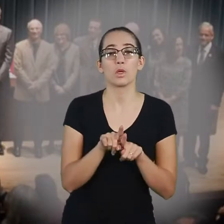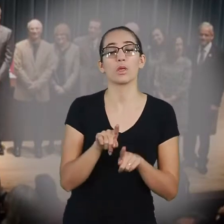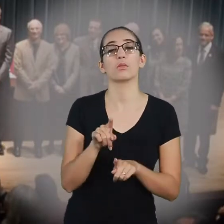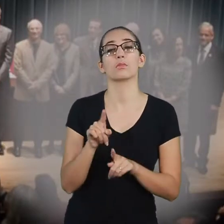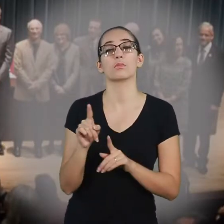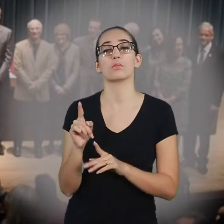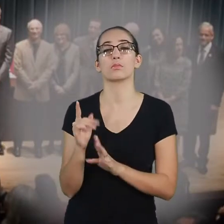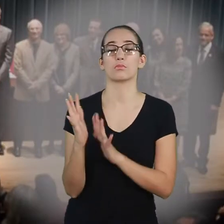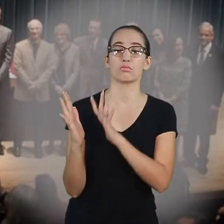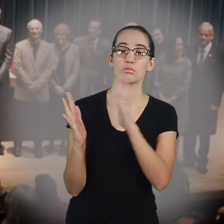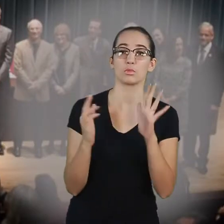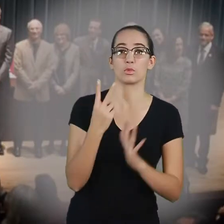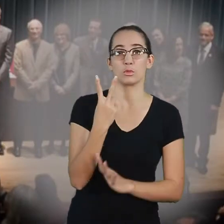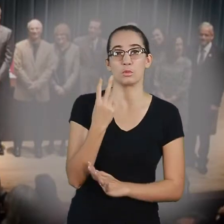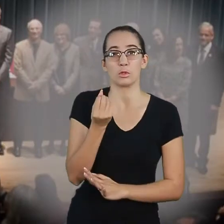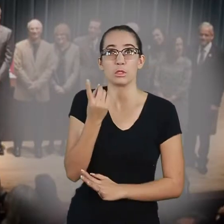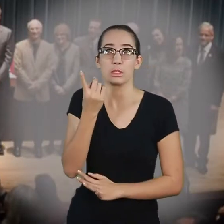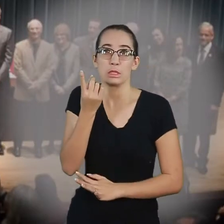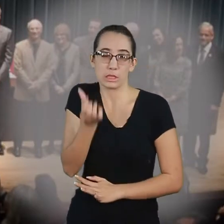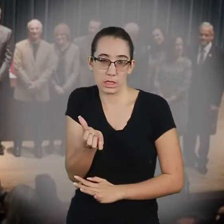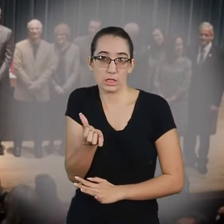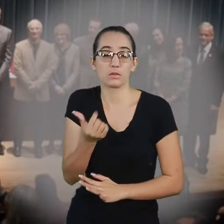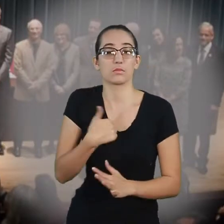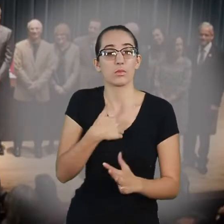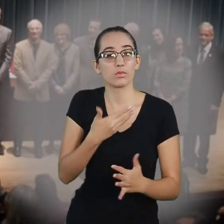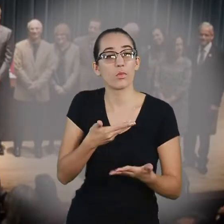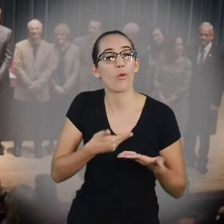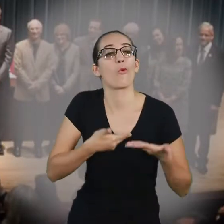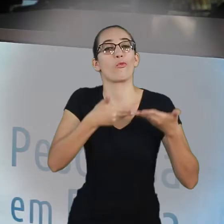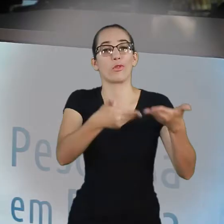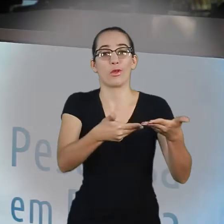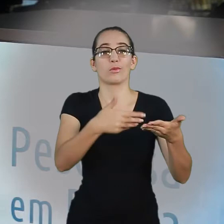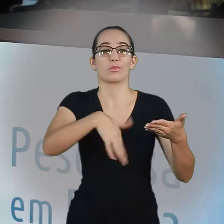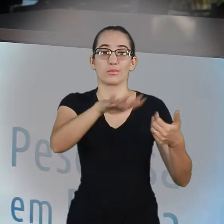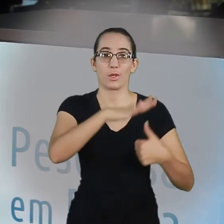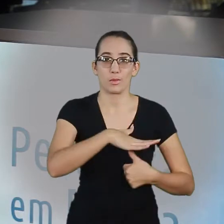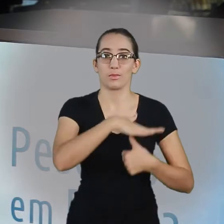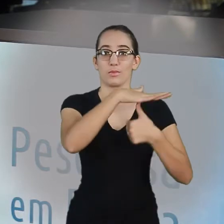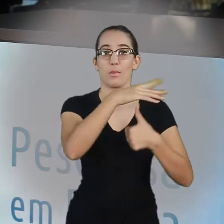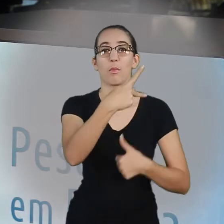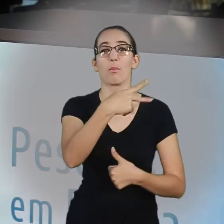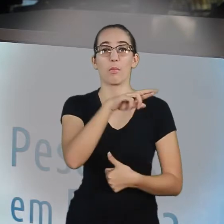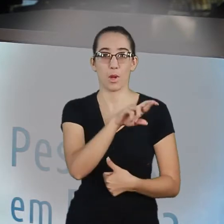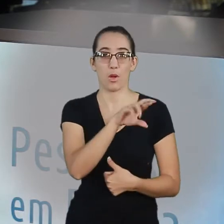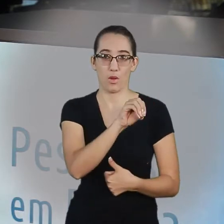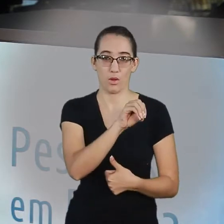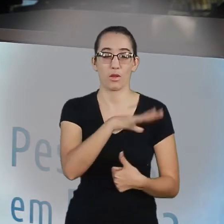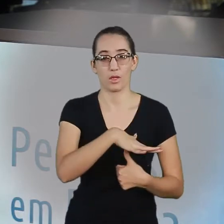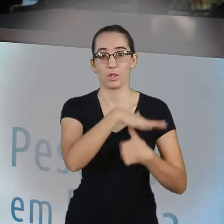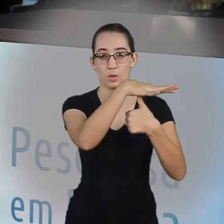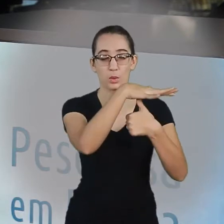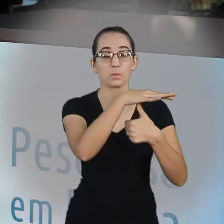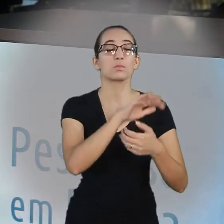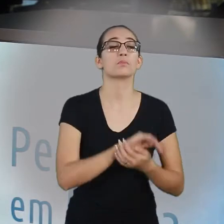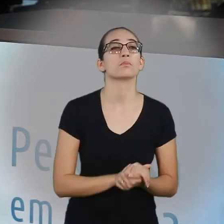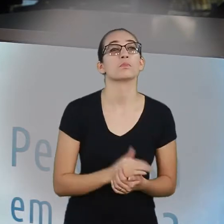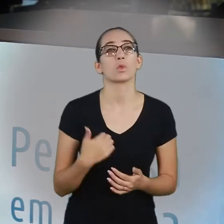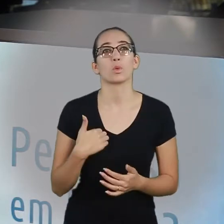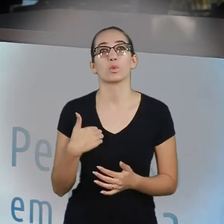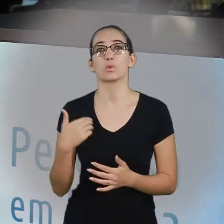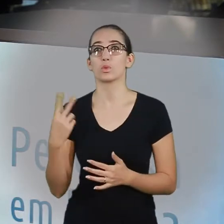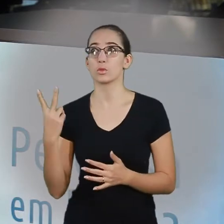me convidaram para ser pró-reitor de pesquisa, então eu fui pró-reitor de pesquisa entre 1º de outubro de 2016 e 31 de